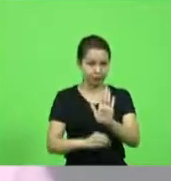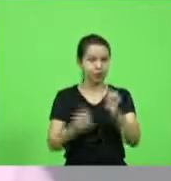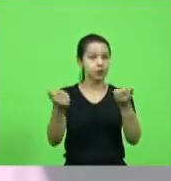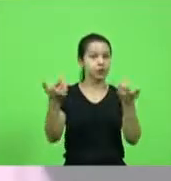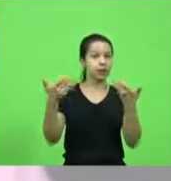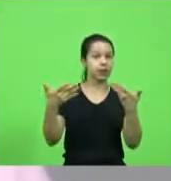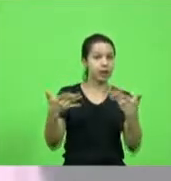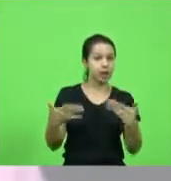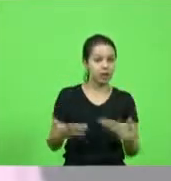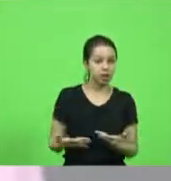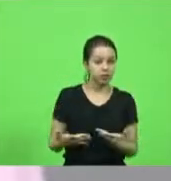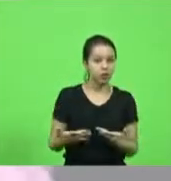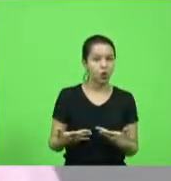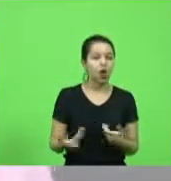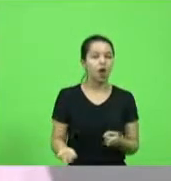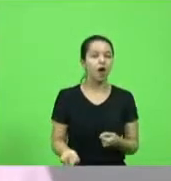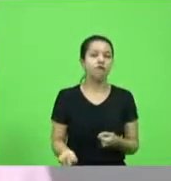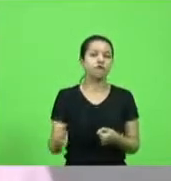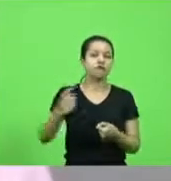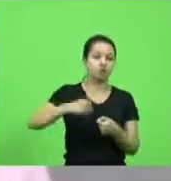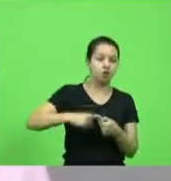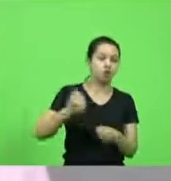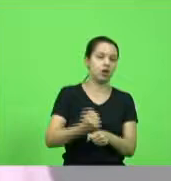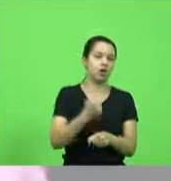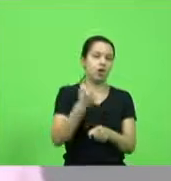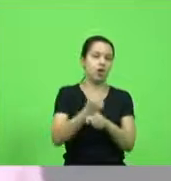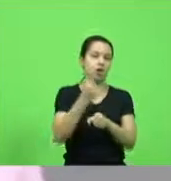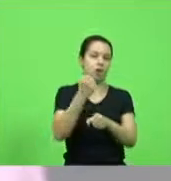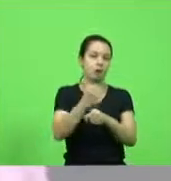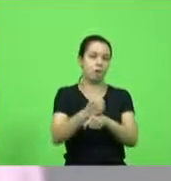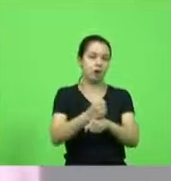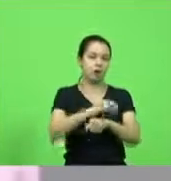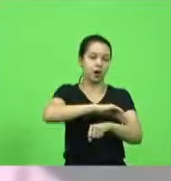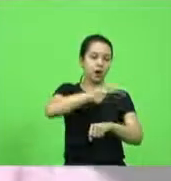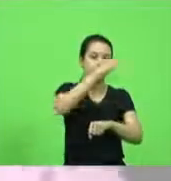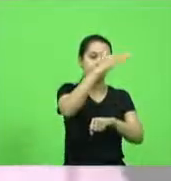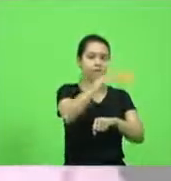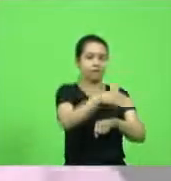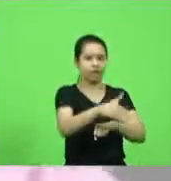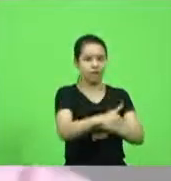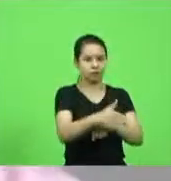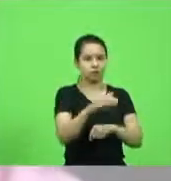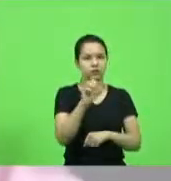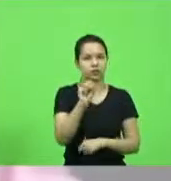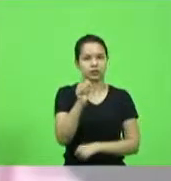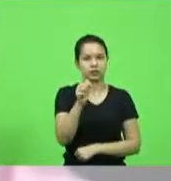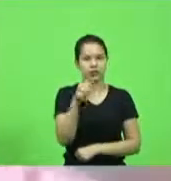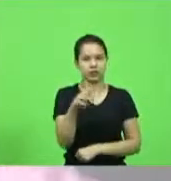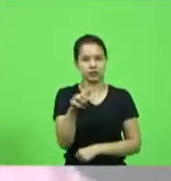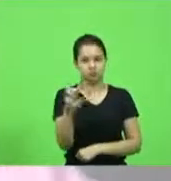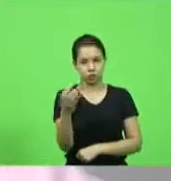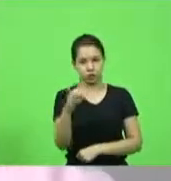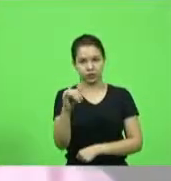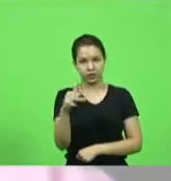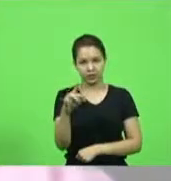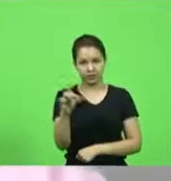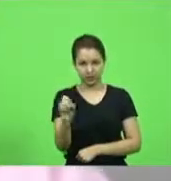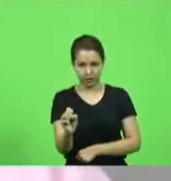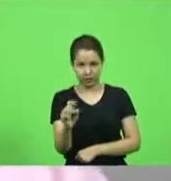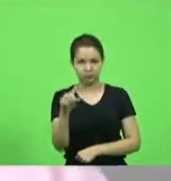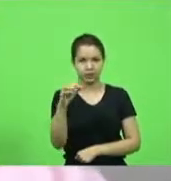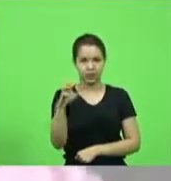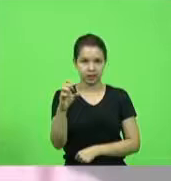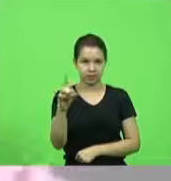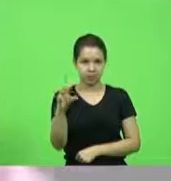vai reiniciar pelo elevado de São José do Cedro, lá, que é um viaduto que fizeram a